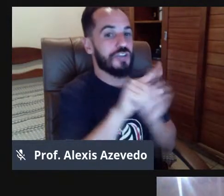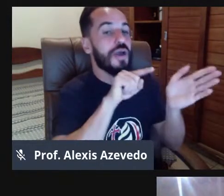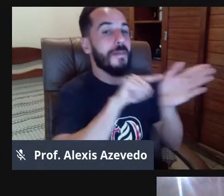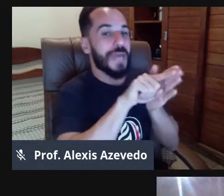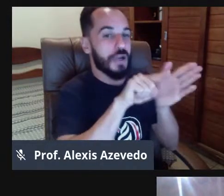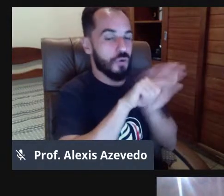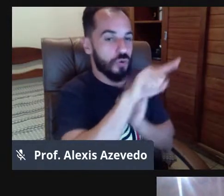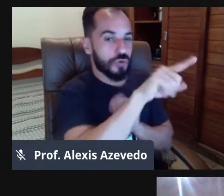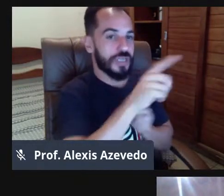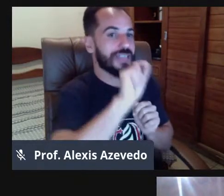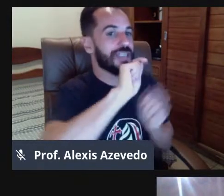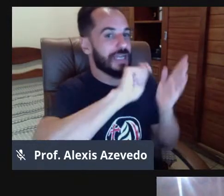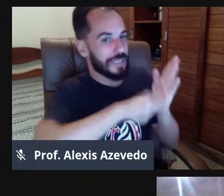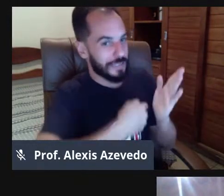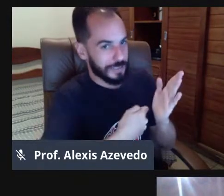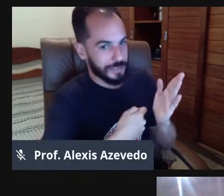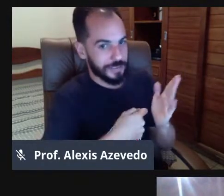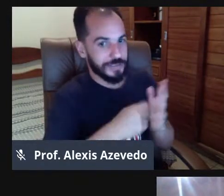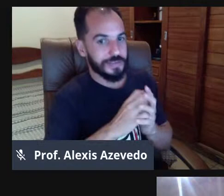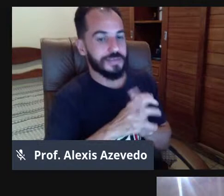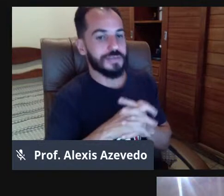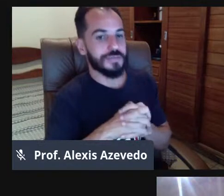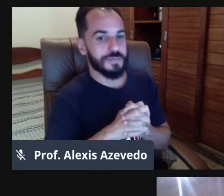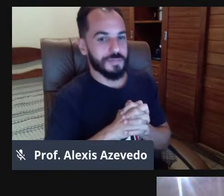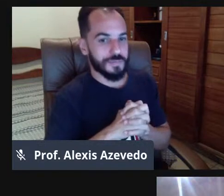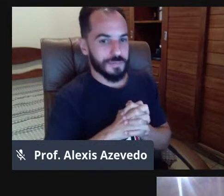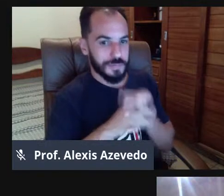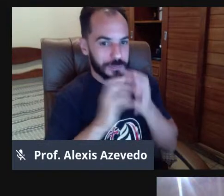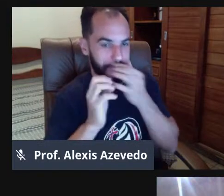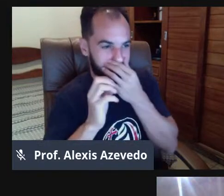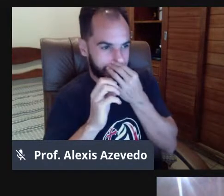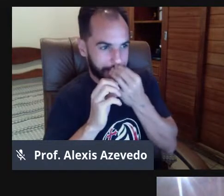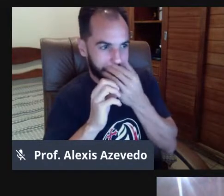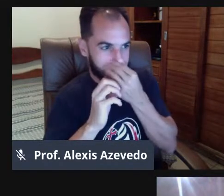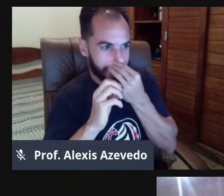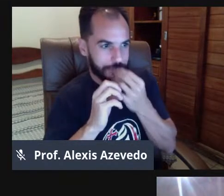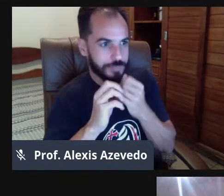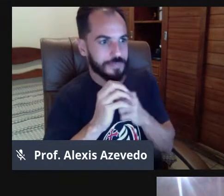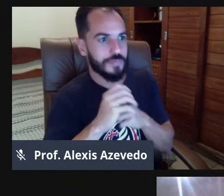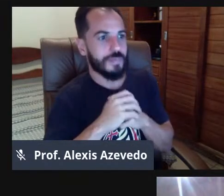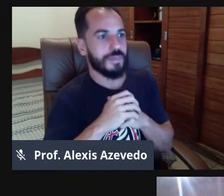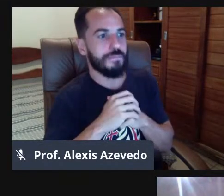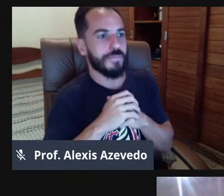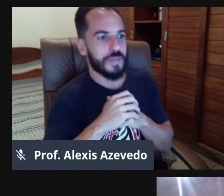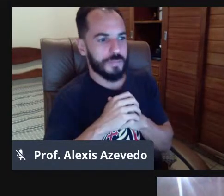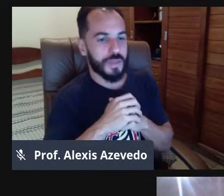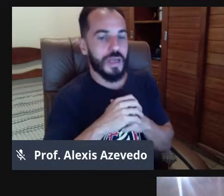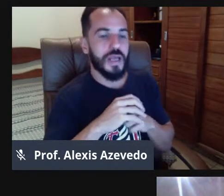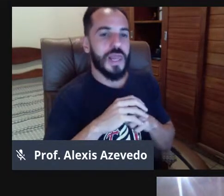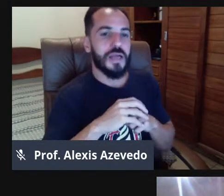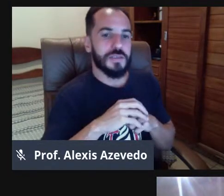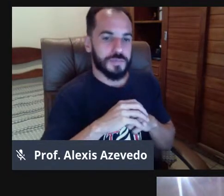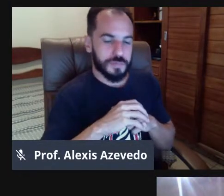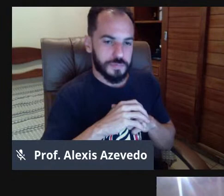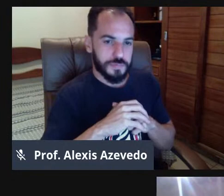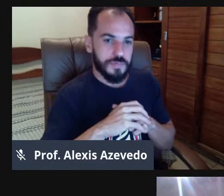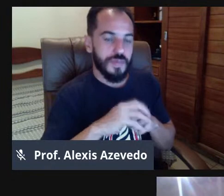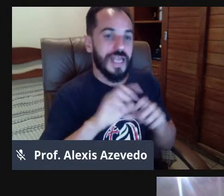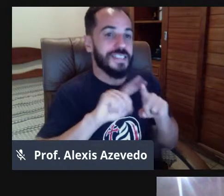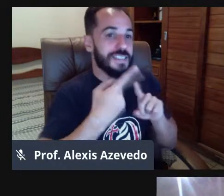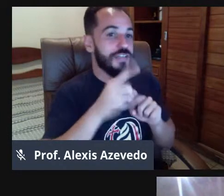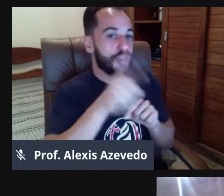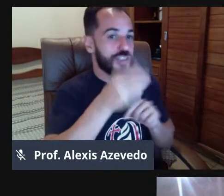as informações do curso. Para quem já tem um tempo que já trancou e ainda quer trancar,